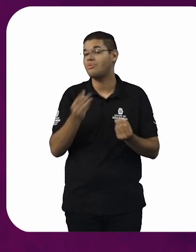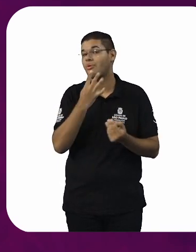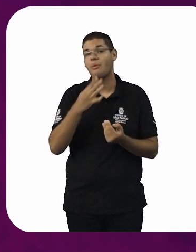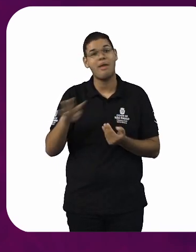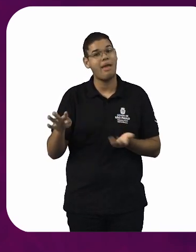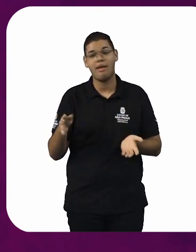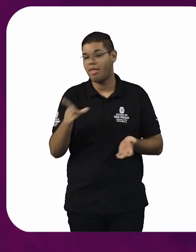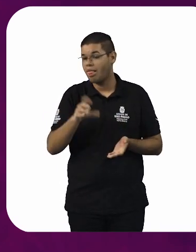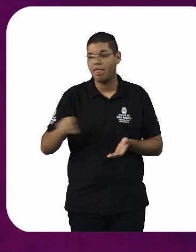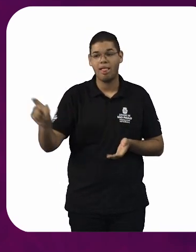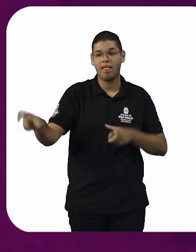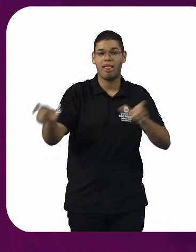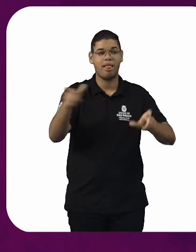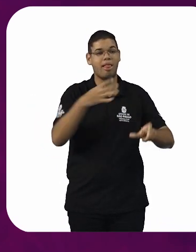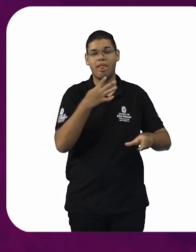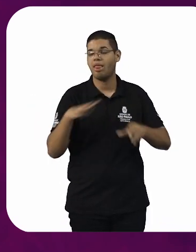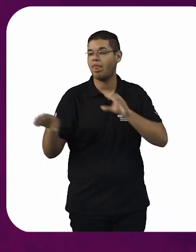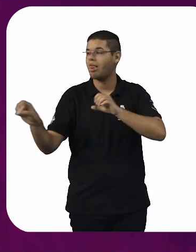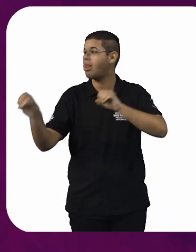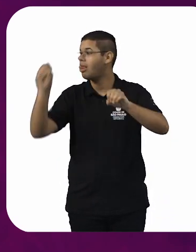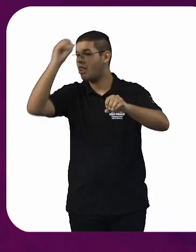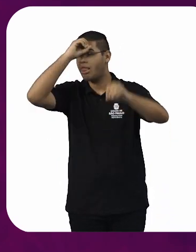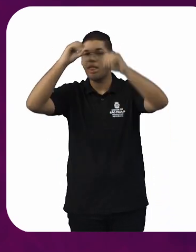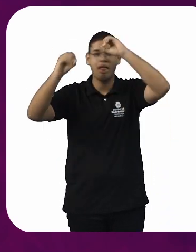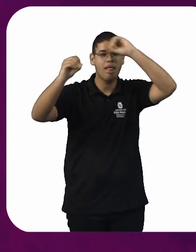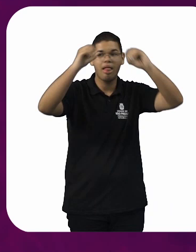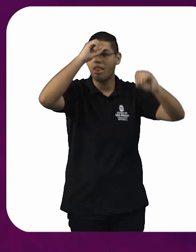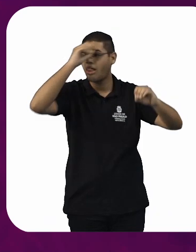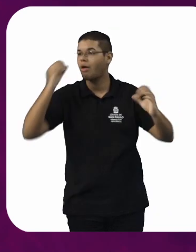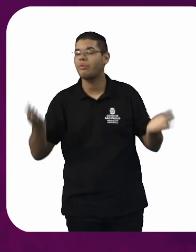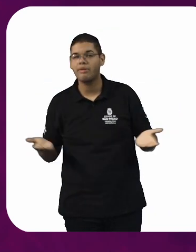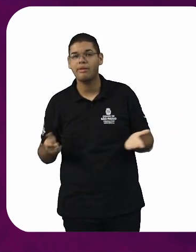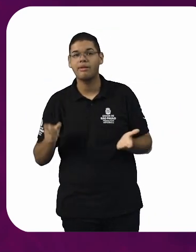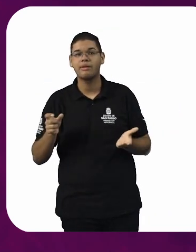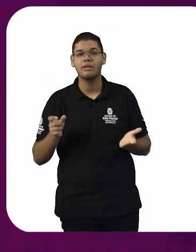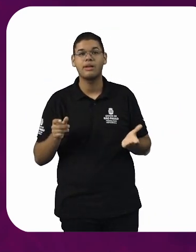ao suposto fim da escravidão,